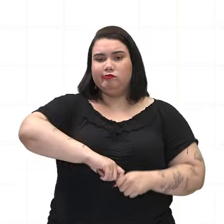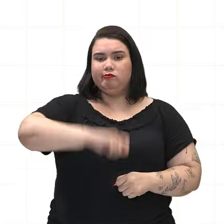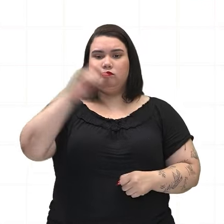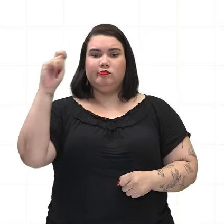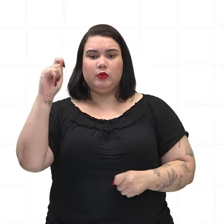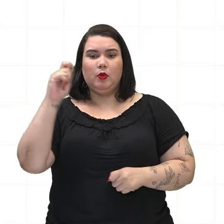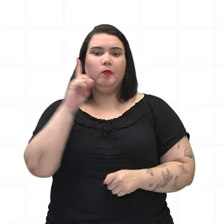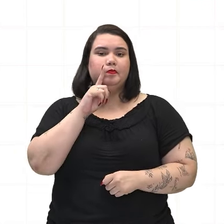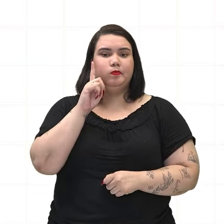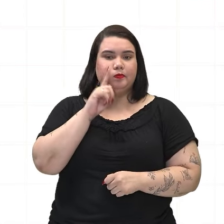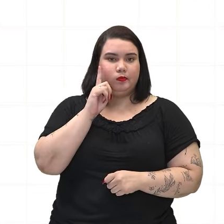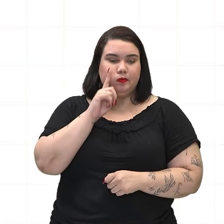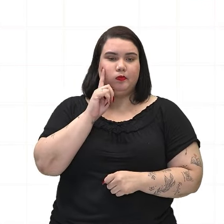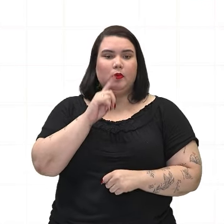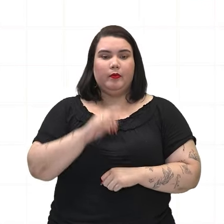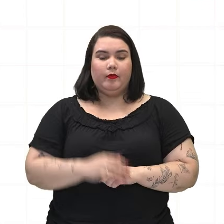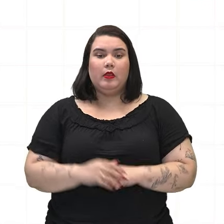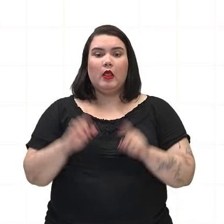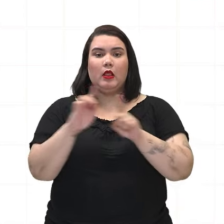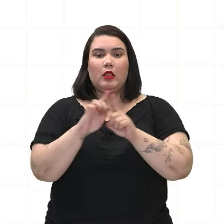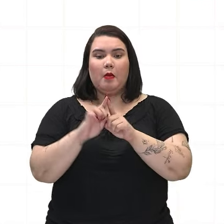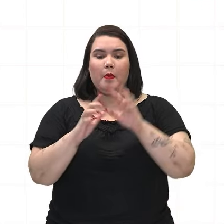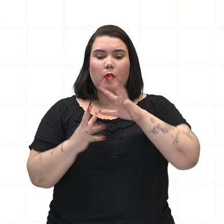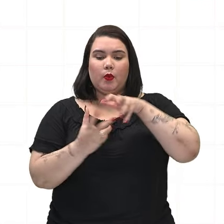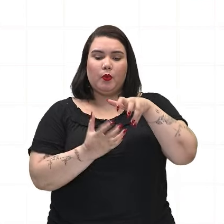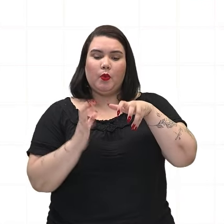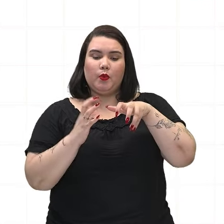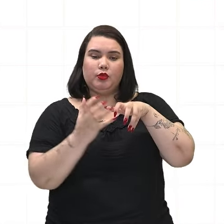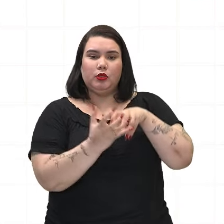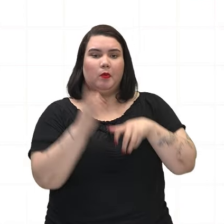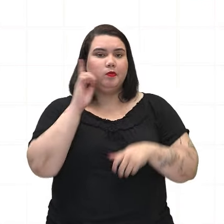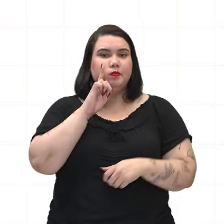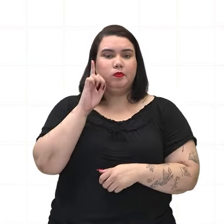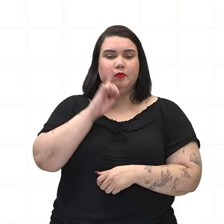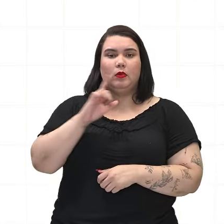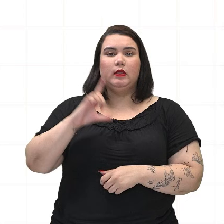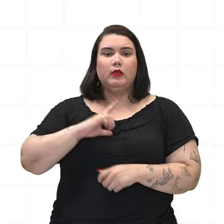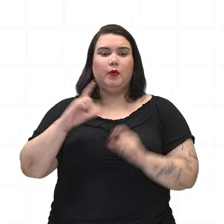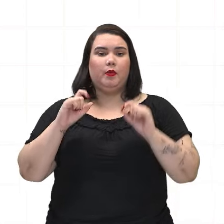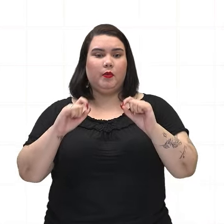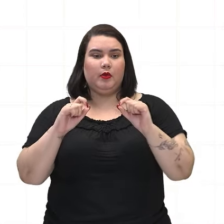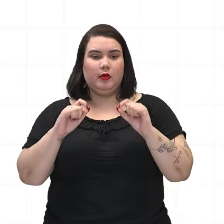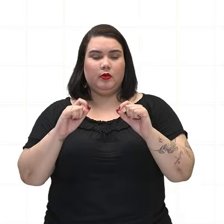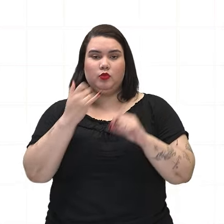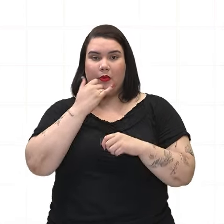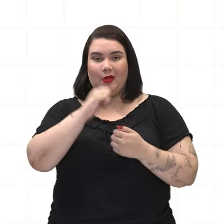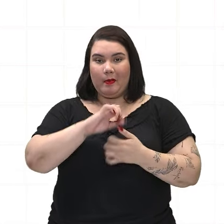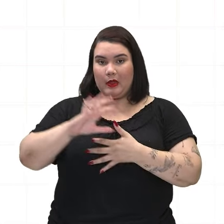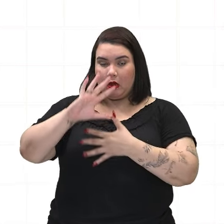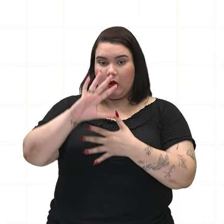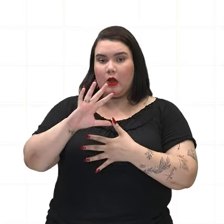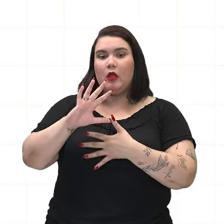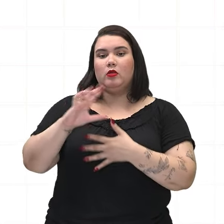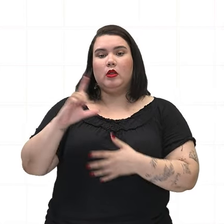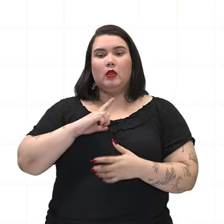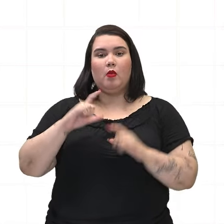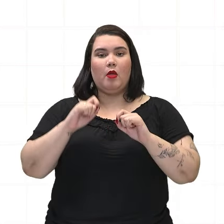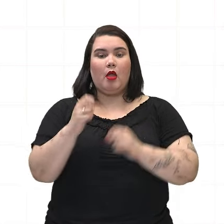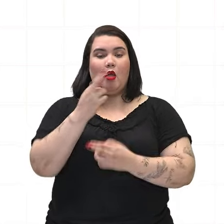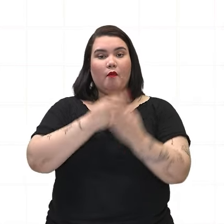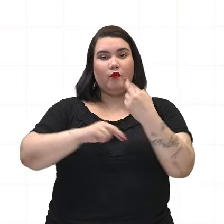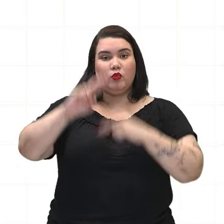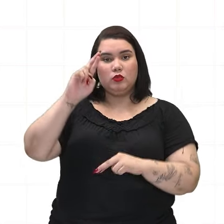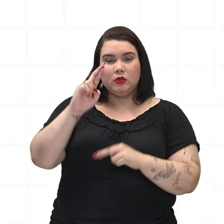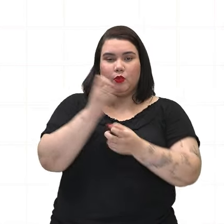ainda nas Américas, no continente americano, o que? A Revolução né, dos escravizados no Haiti. Então